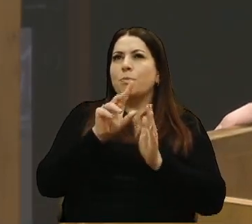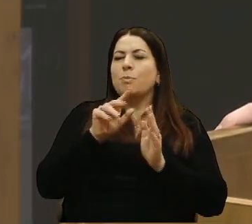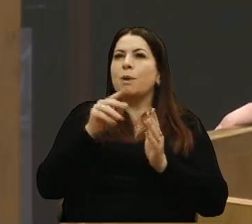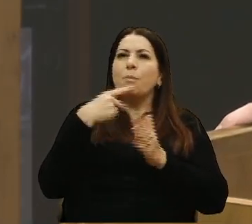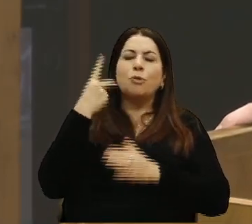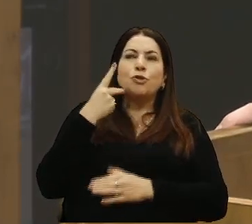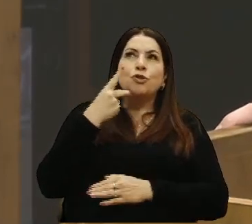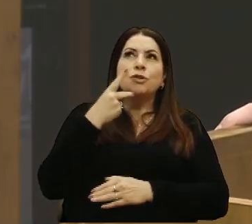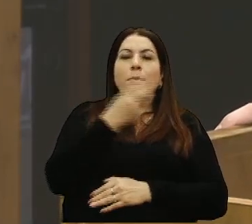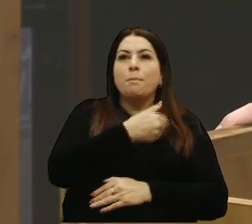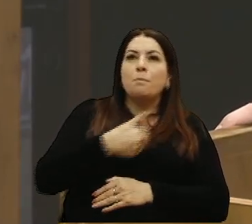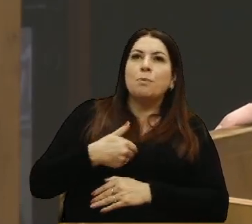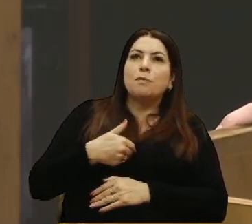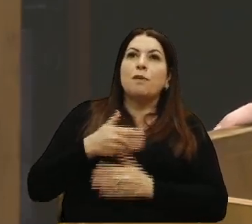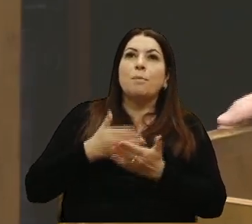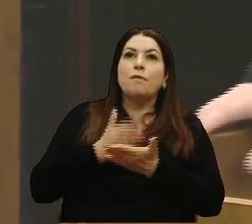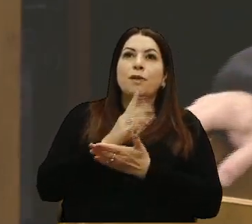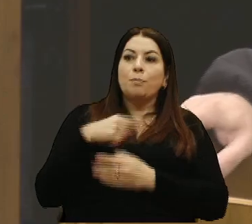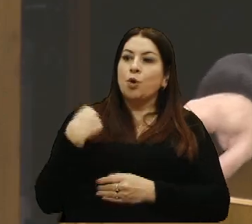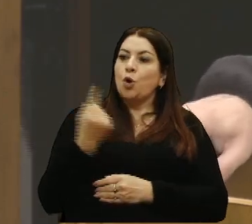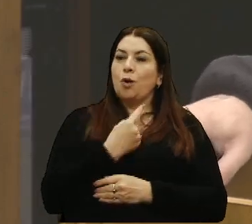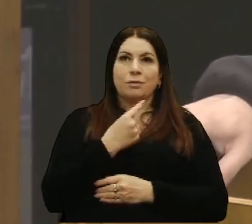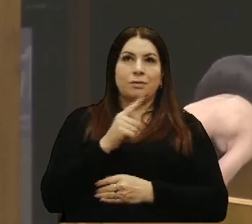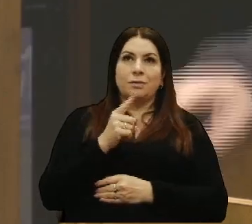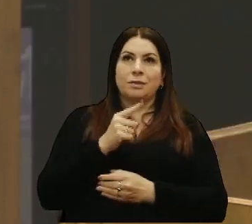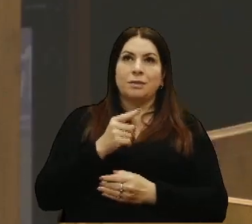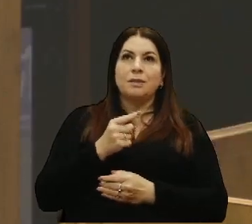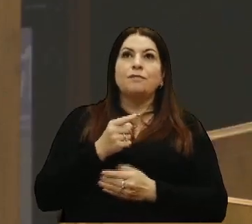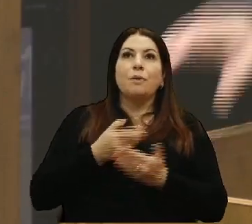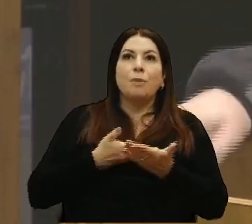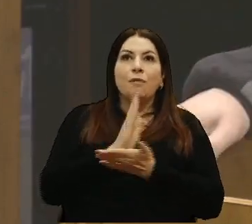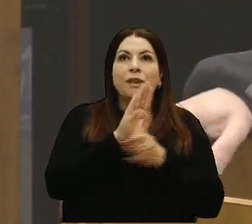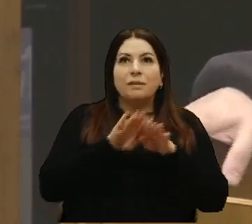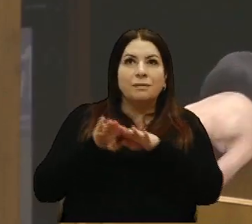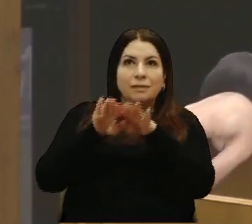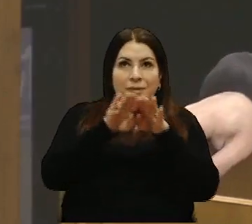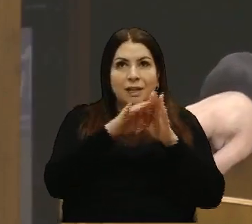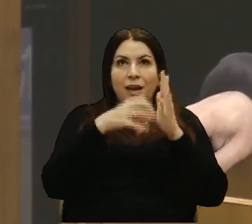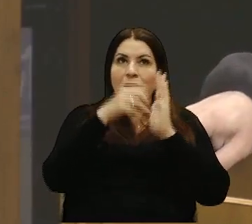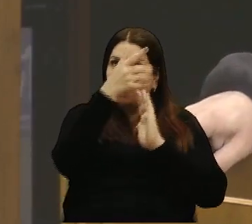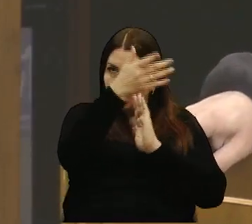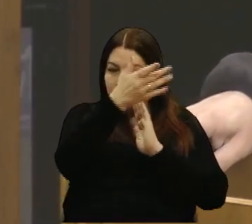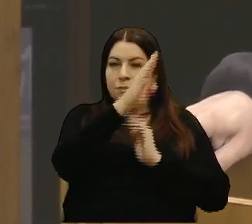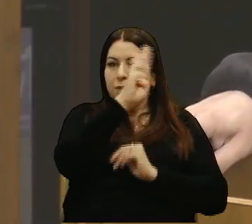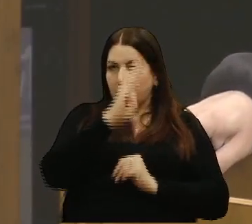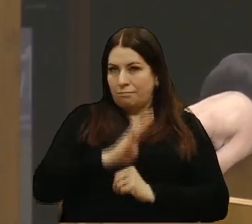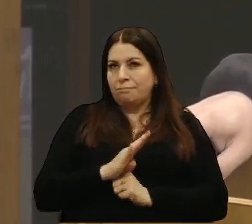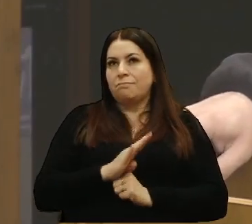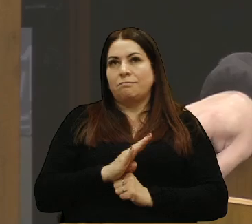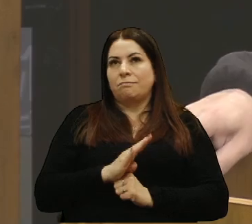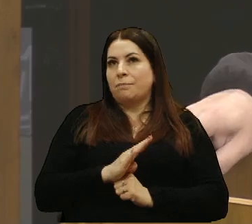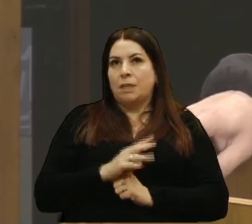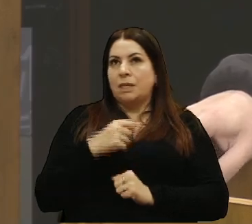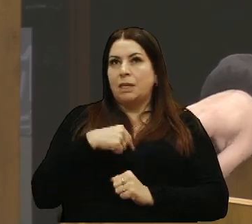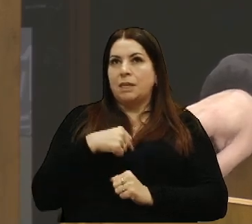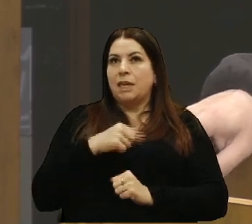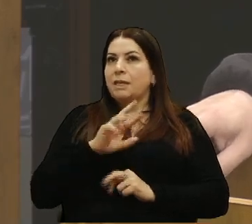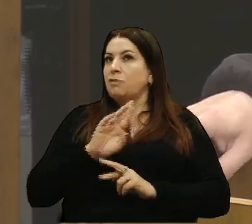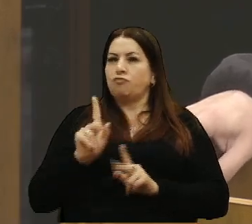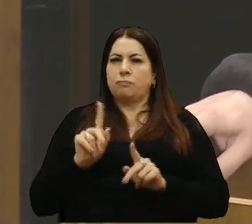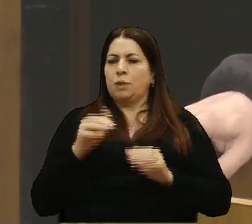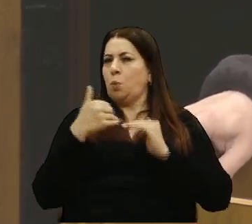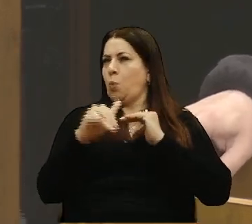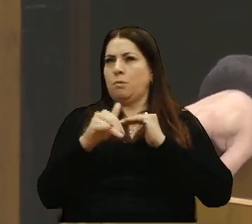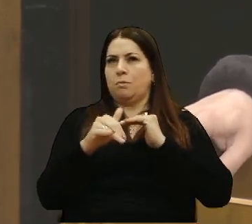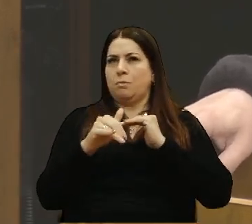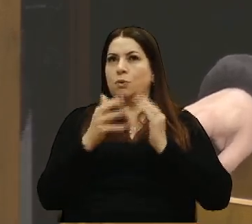pública que foi aprovada por nós, foi aprovada por unanimidade no Congresso Nacional Brasileiro. Ninguém ousou ser contrário. E a gente